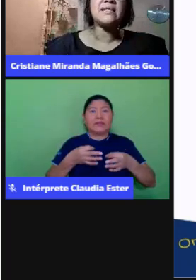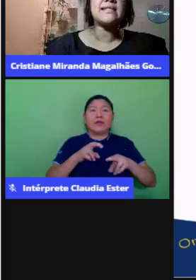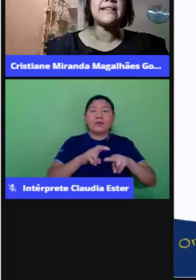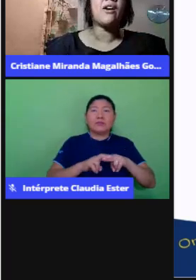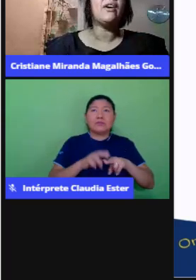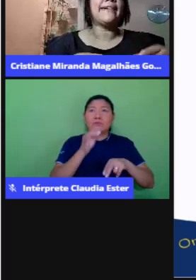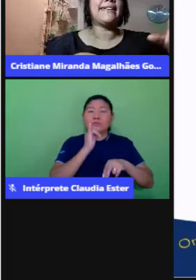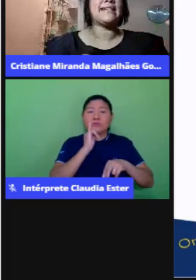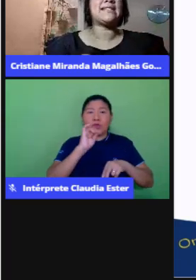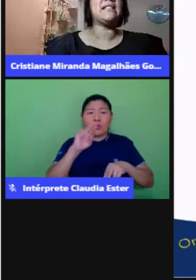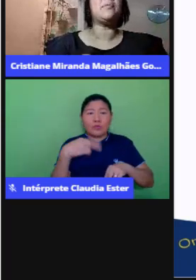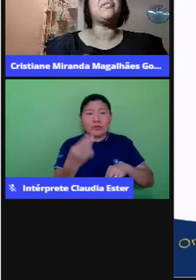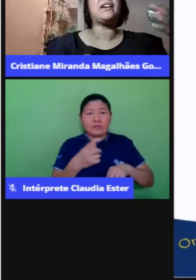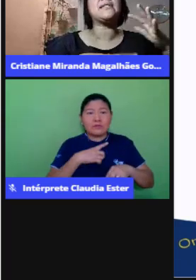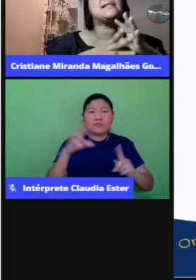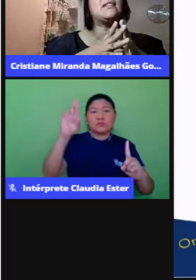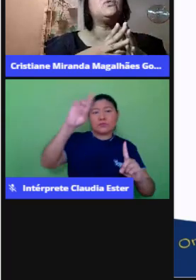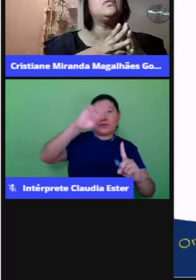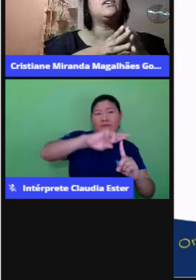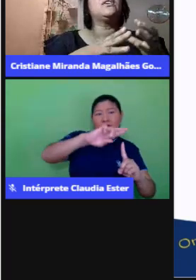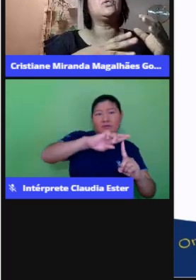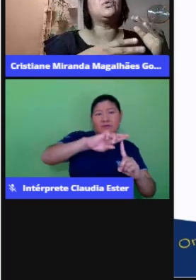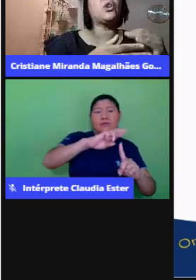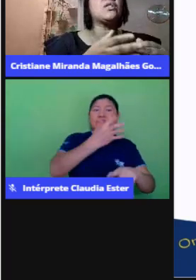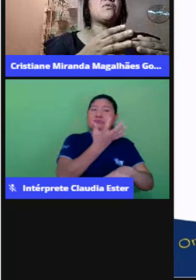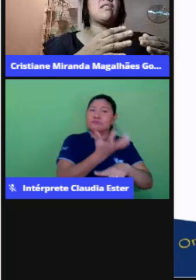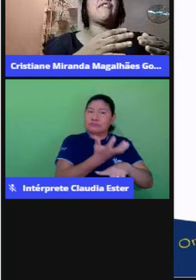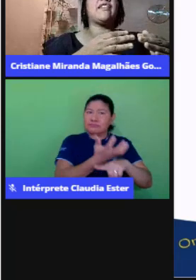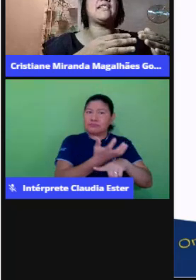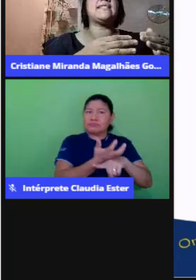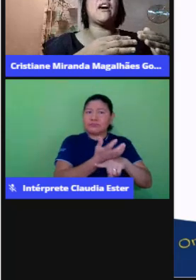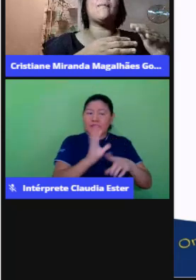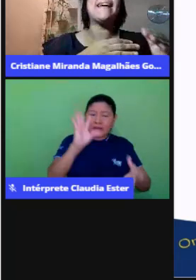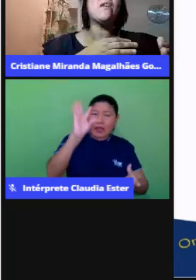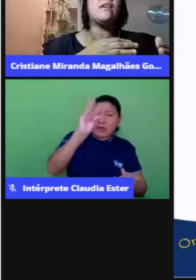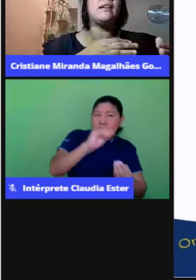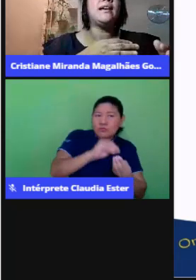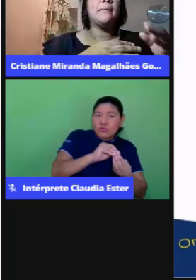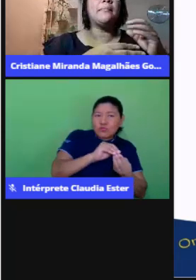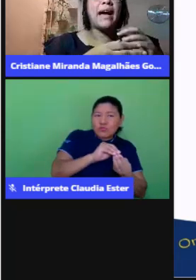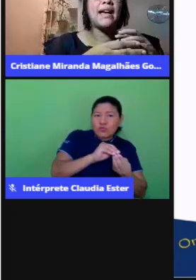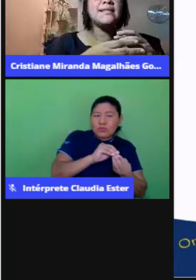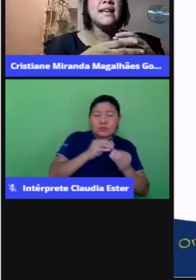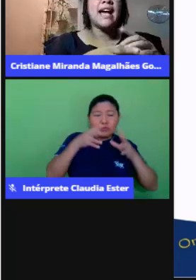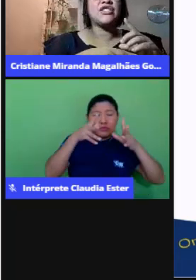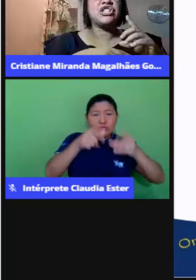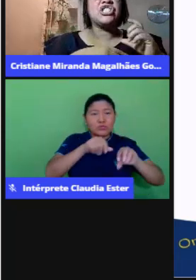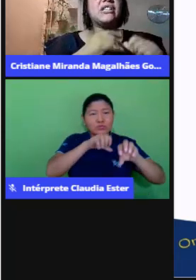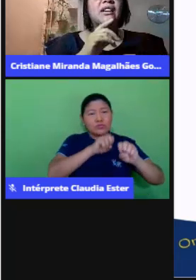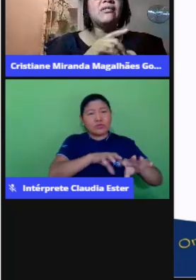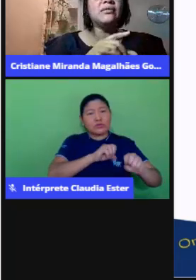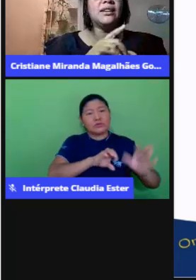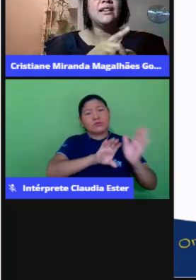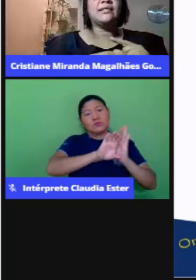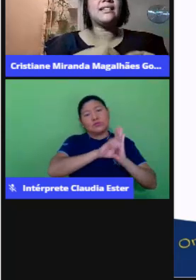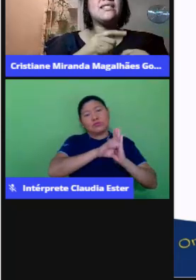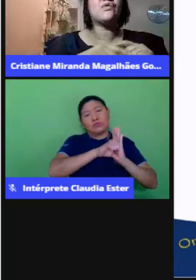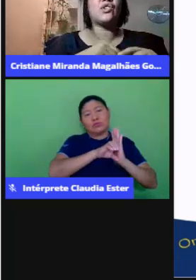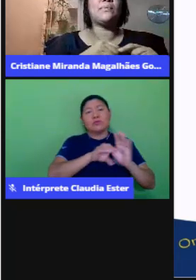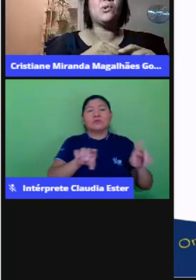referencial circunstancial. Ele é a simplificação do nosso referencial maior, mas a gente